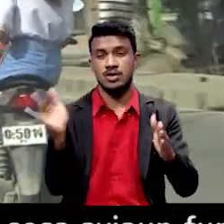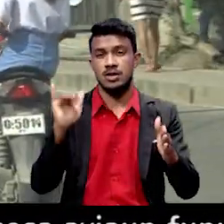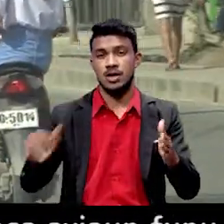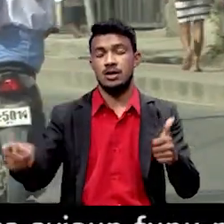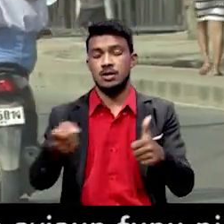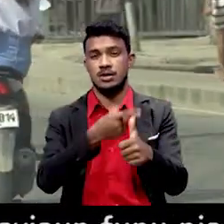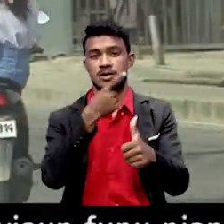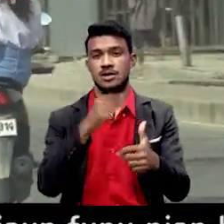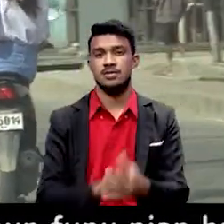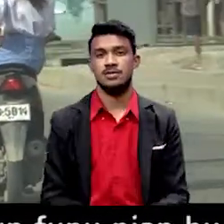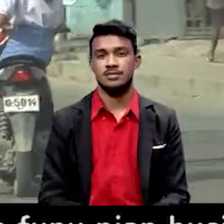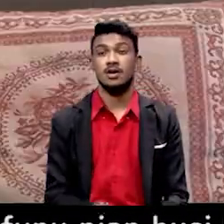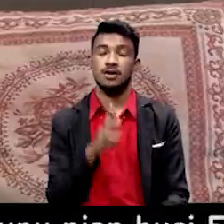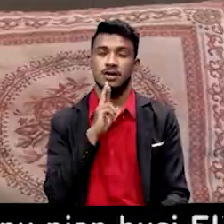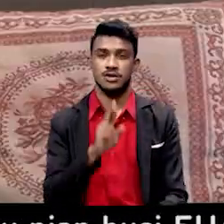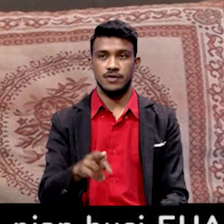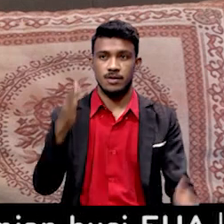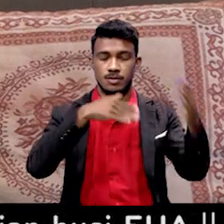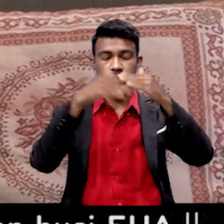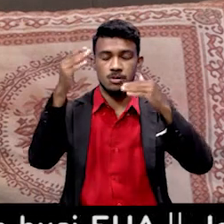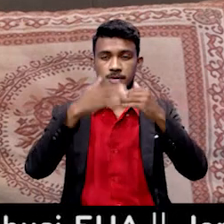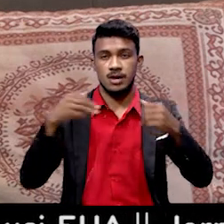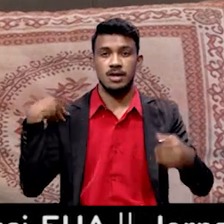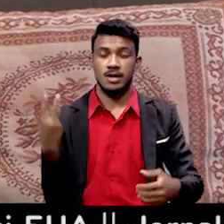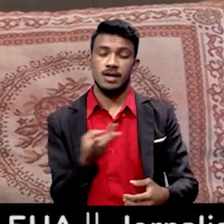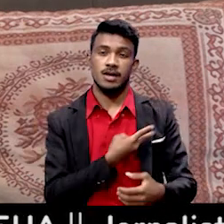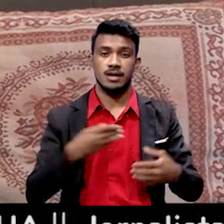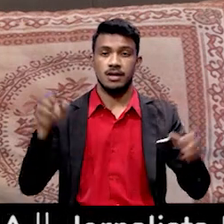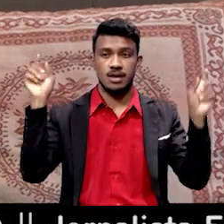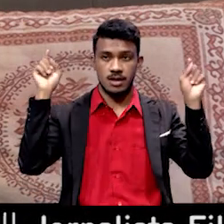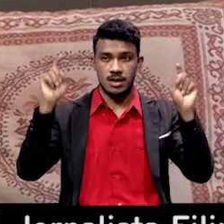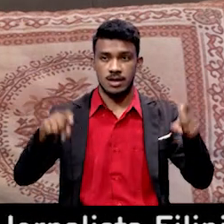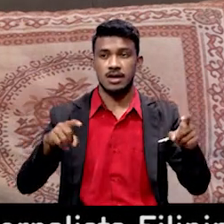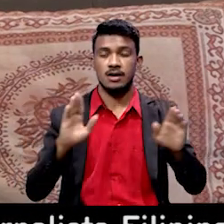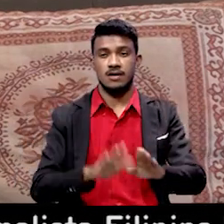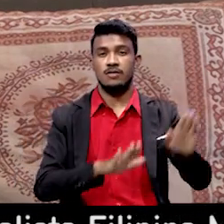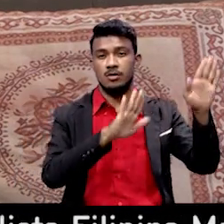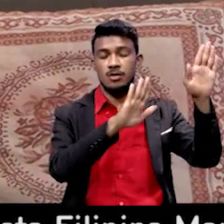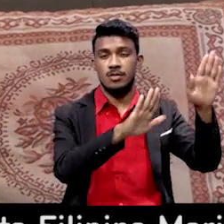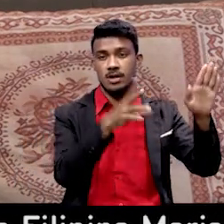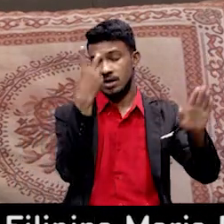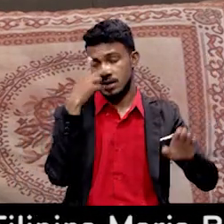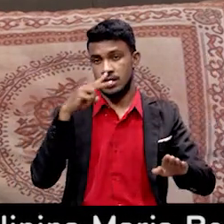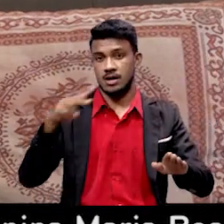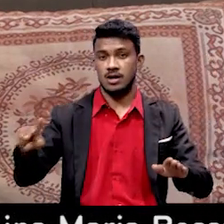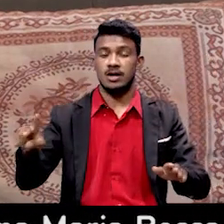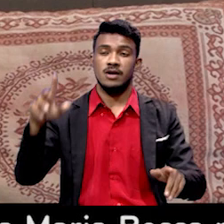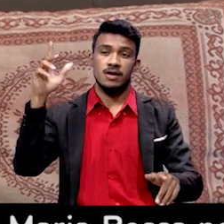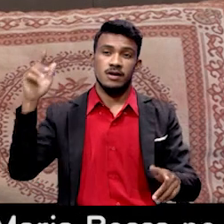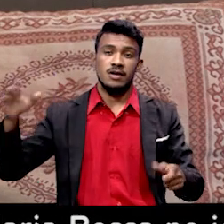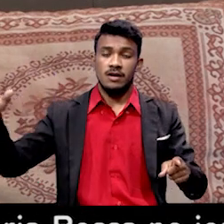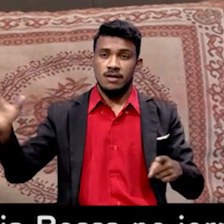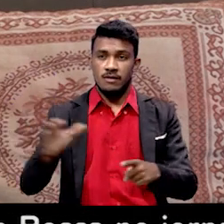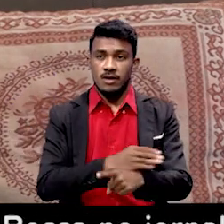início. Atu resolve o problema, né? E te tem que ba pela base. É, base ninha maca, falta de uma política de formação